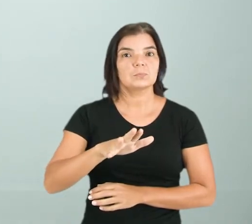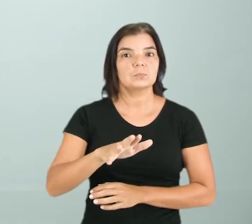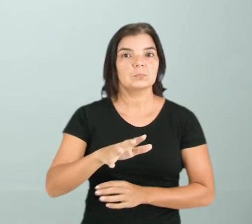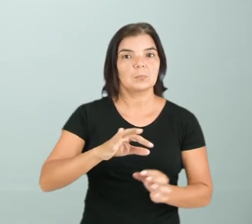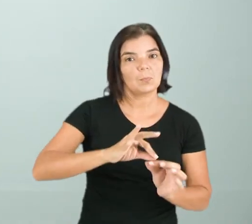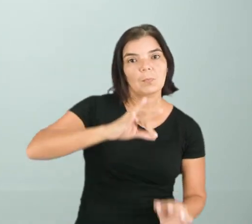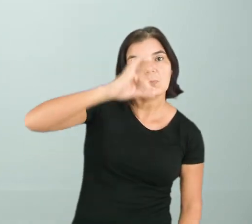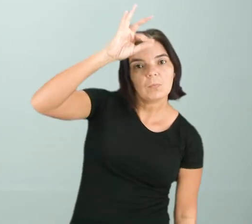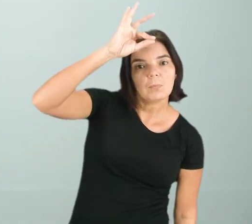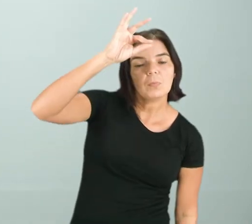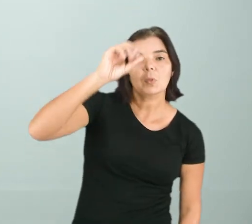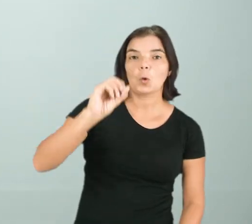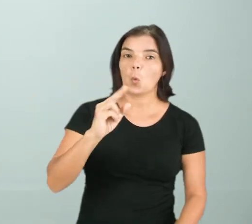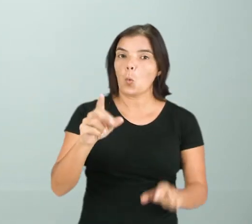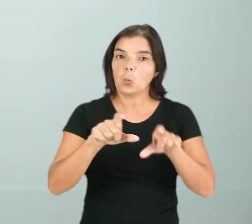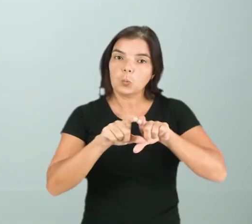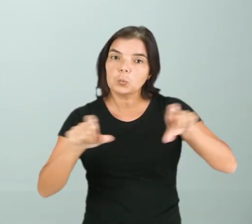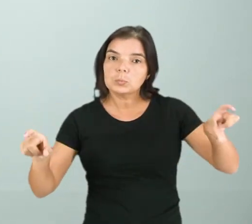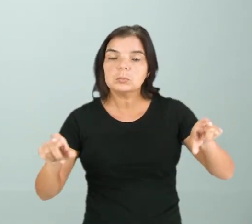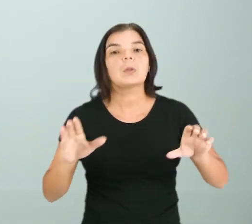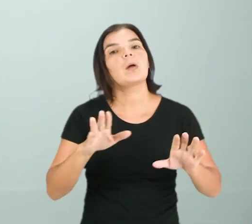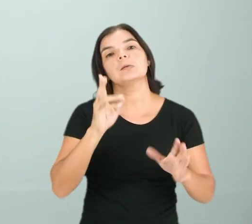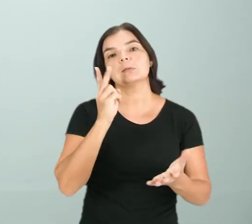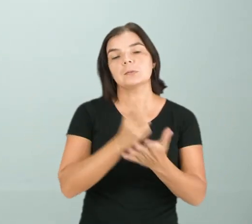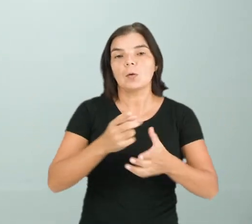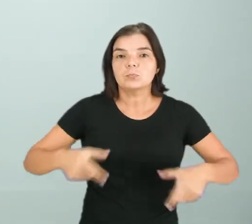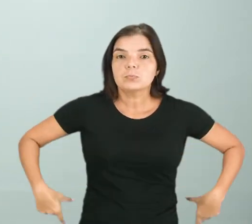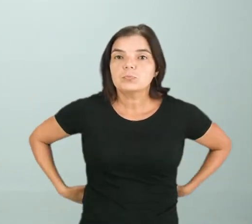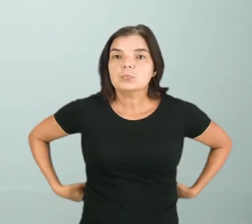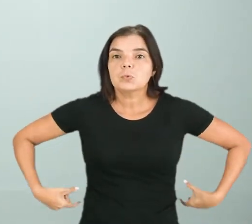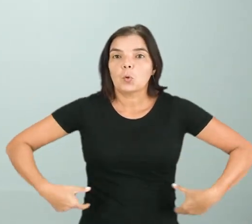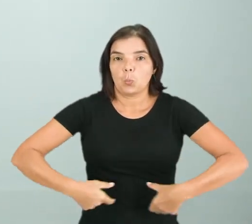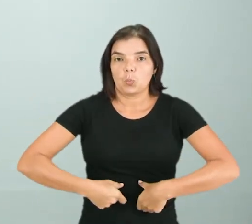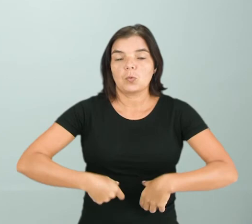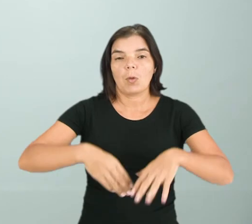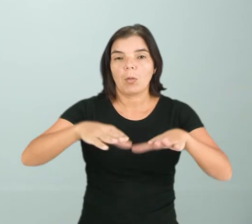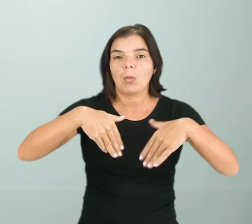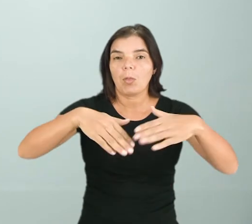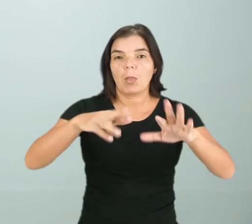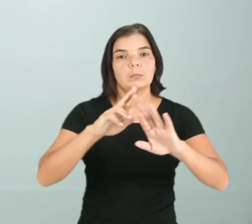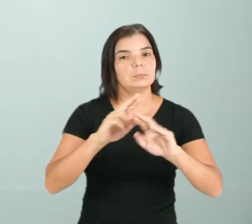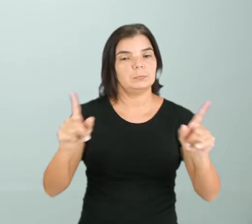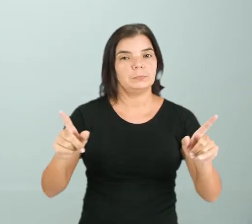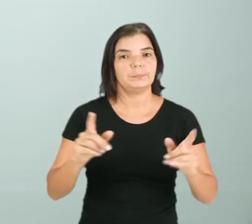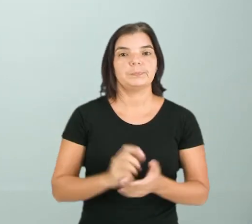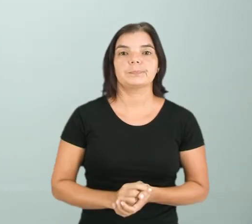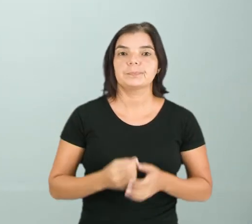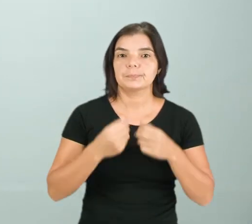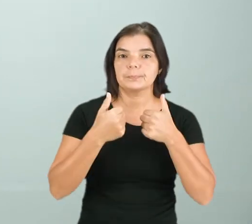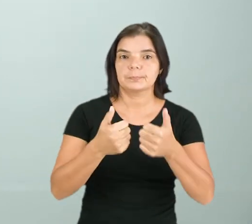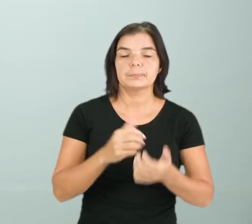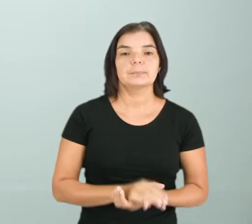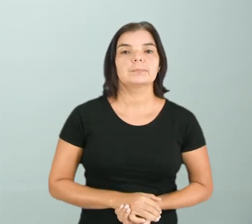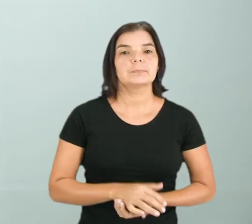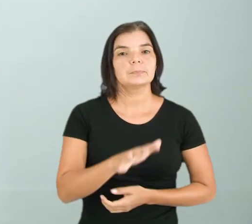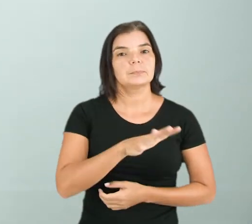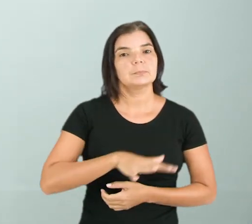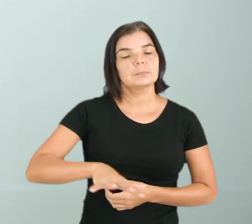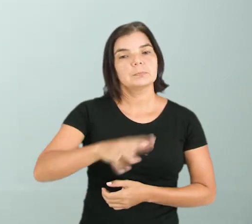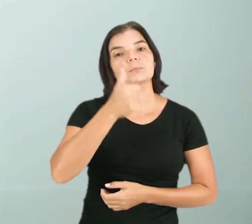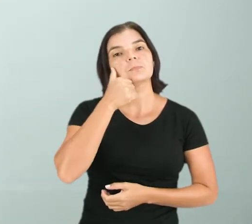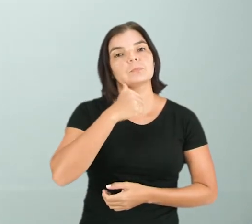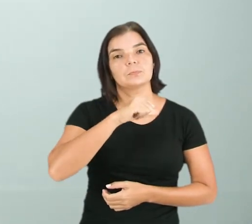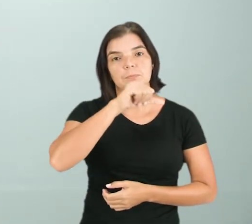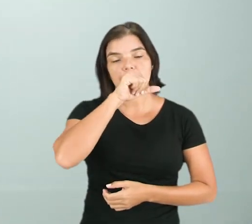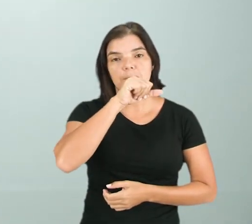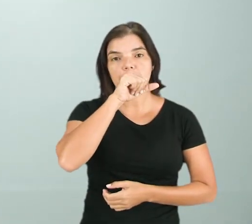como a trena ou a régua em pé. Geralmente é assim, por isso que ela é mole, a estrutura dela é diferente. Tudo bem? Geralmente quando a